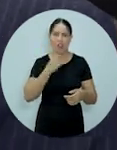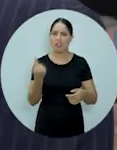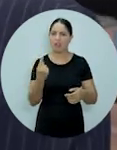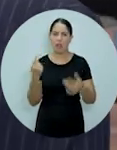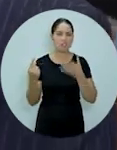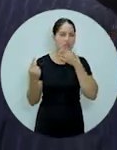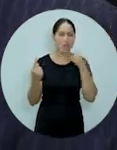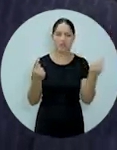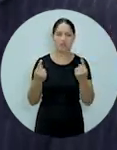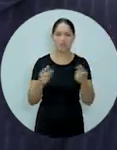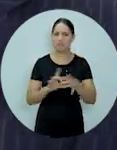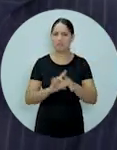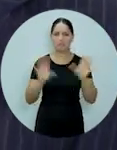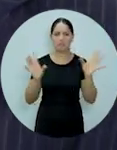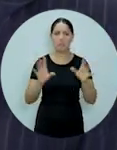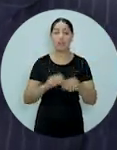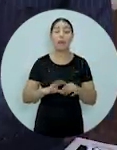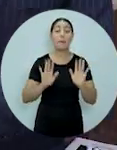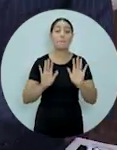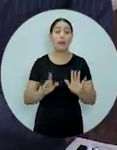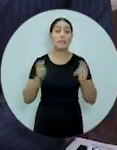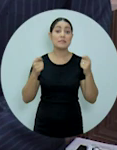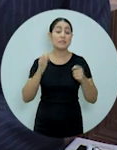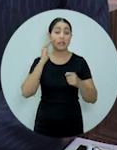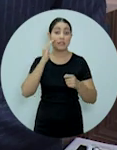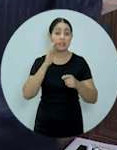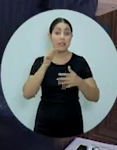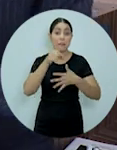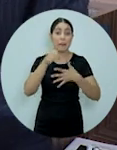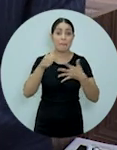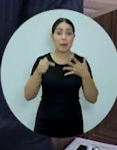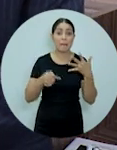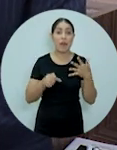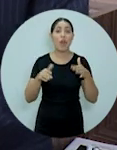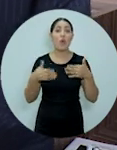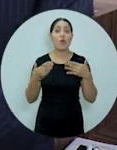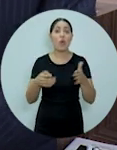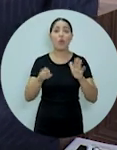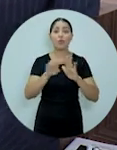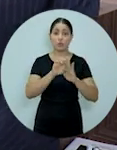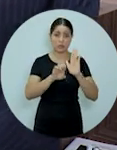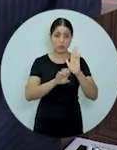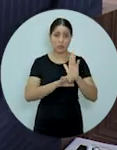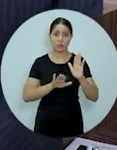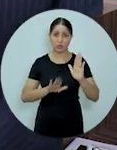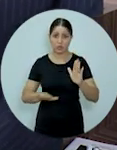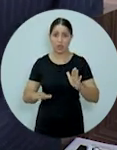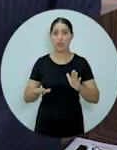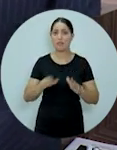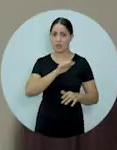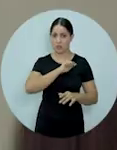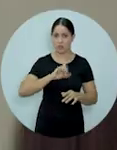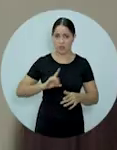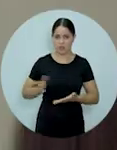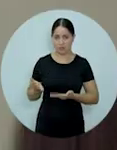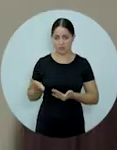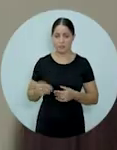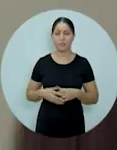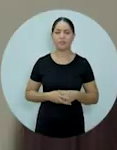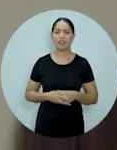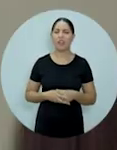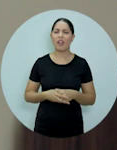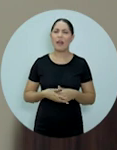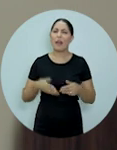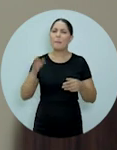ser a mulher sozinho, não importa. O que tem que submeter são aos critérios do Estatuto da Criança e do Adolescente. Hoje